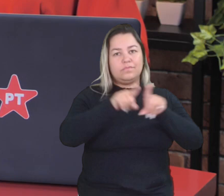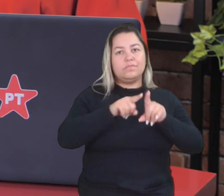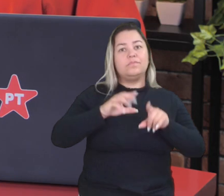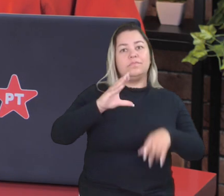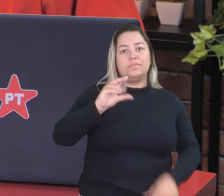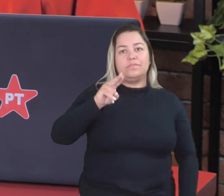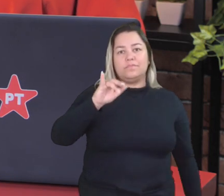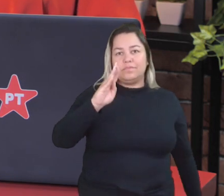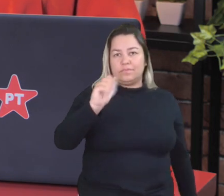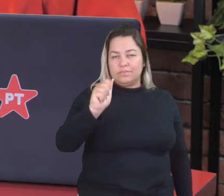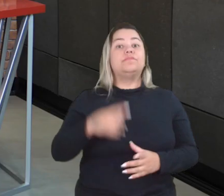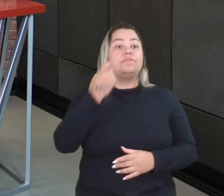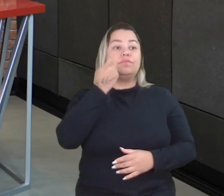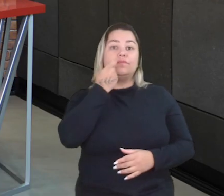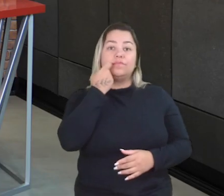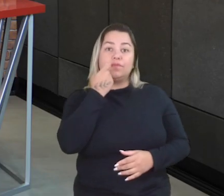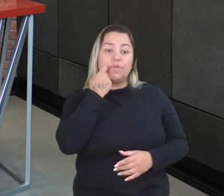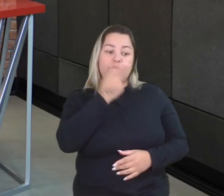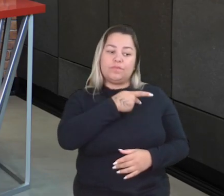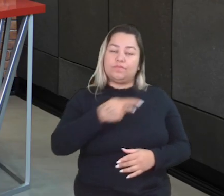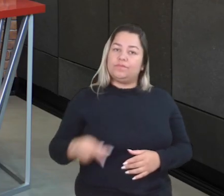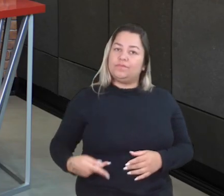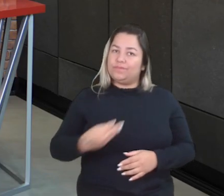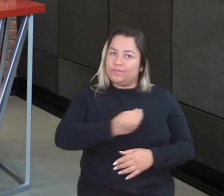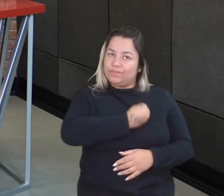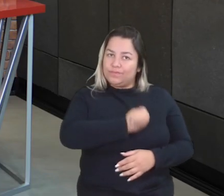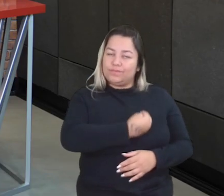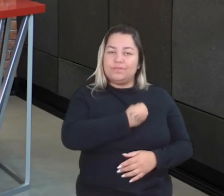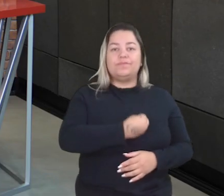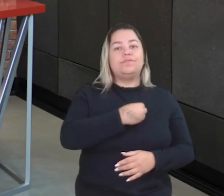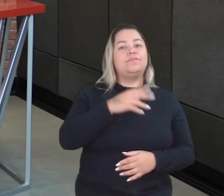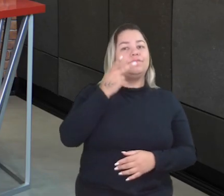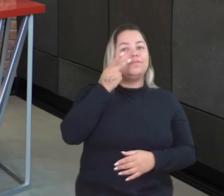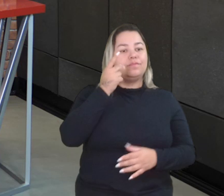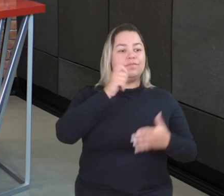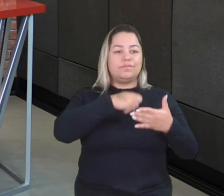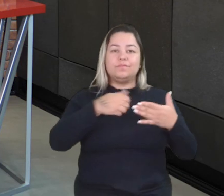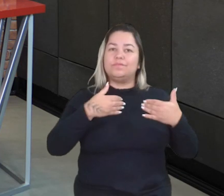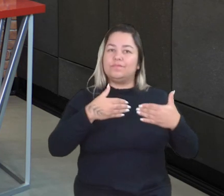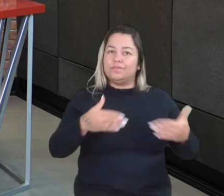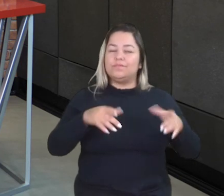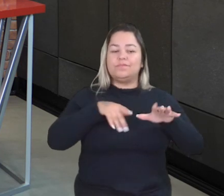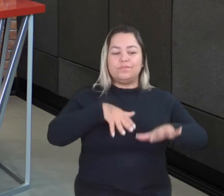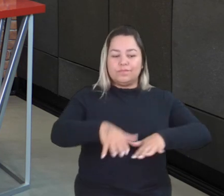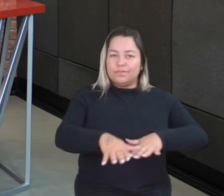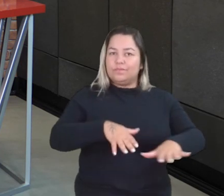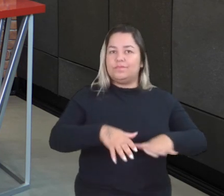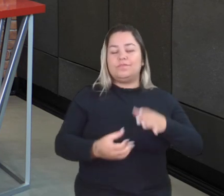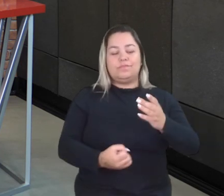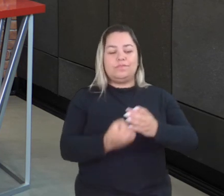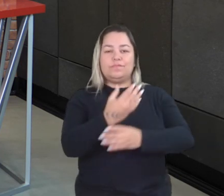região metropolitana de Cuiabá. Nesta sexta, o presidente esteve no Ceará para a assinatura da inauguração do